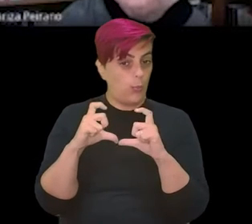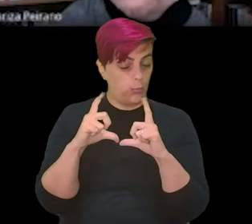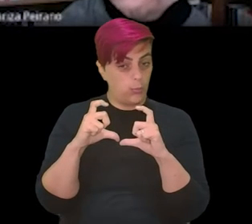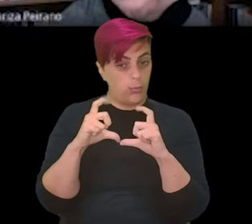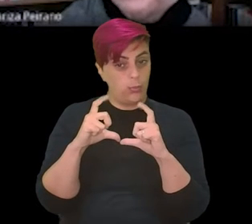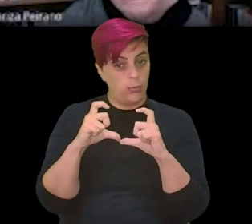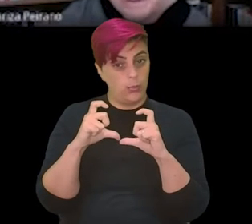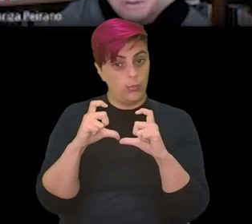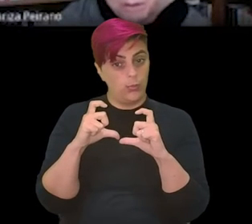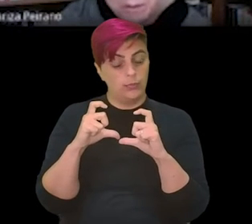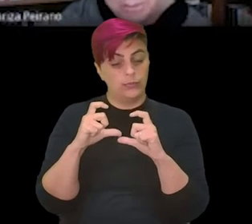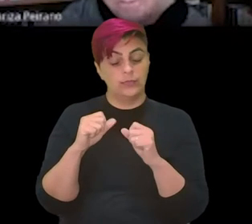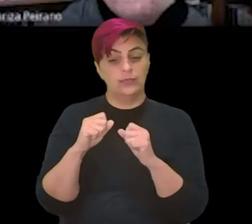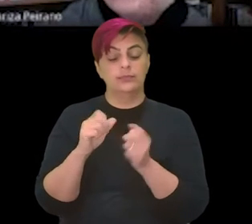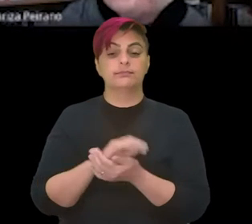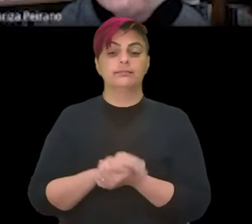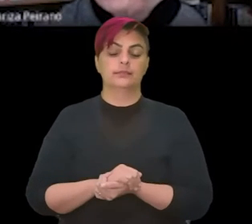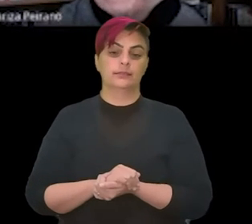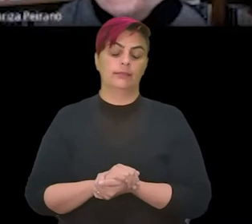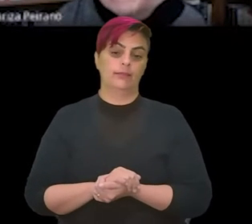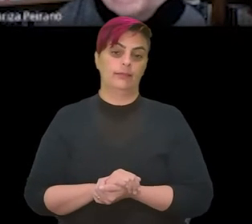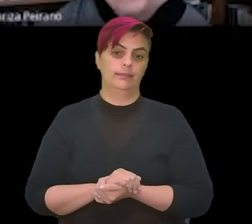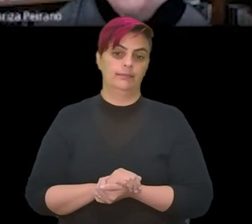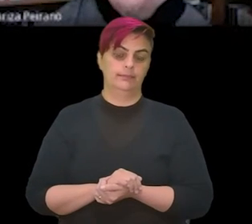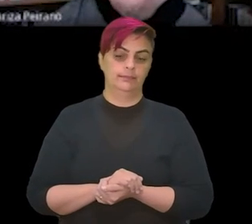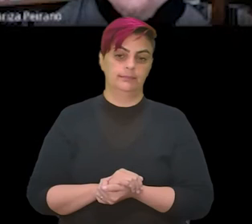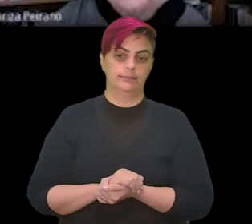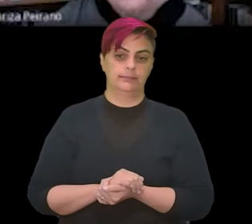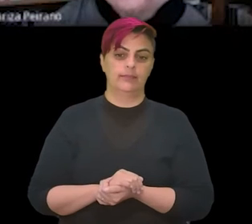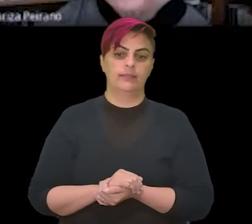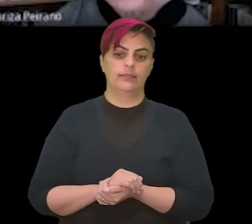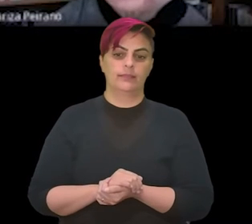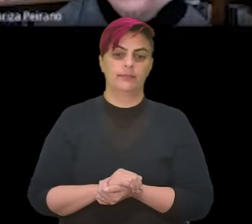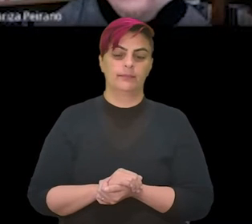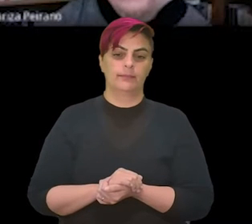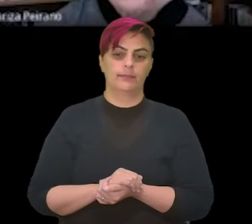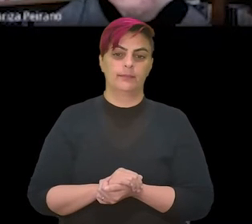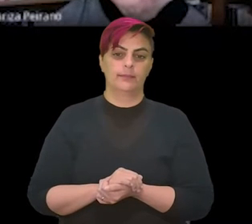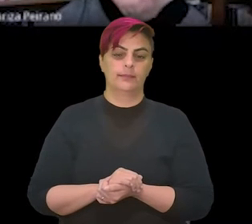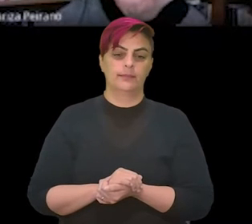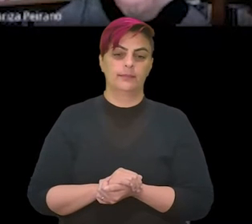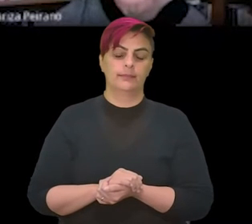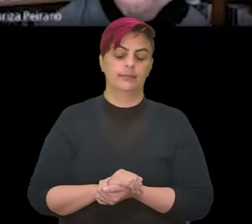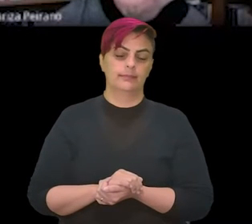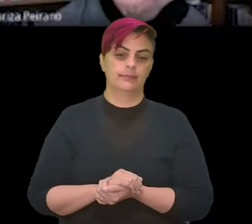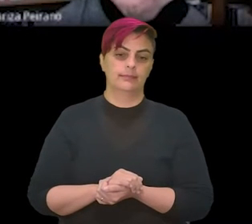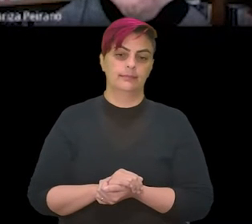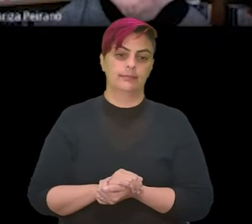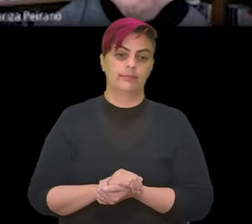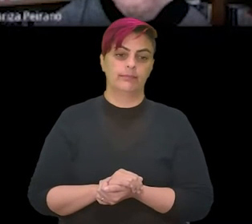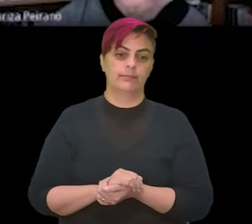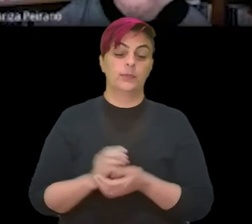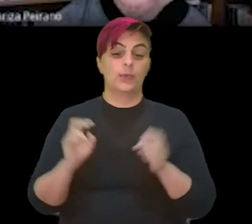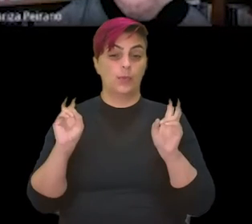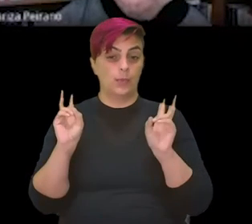utilizar na revelação das fotos. Bom, temos uma observação a fazer quando falamos